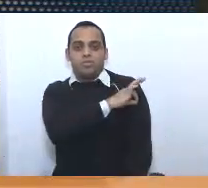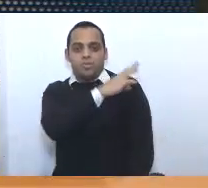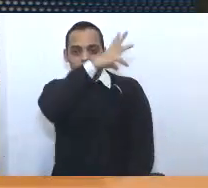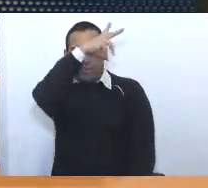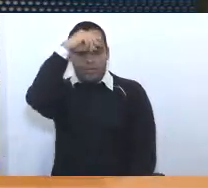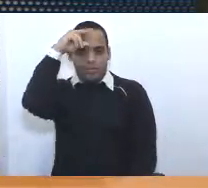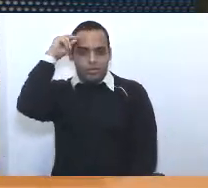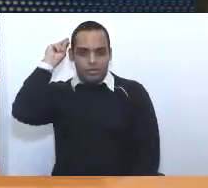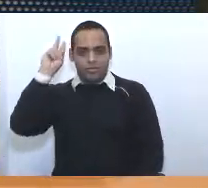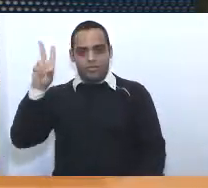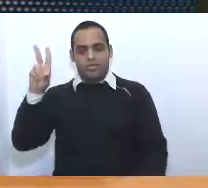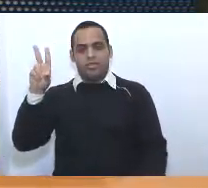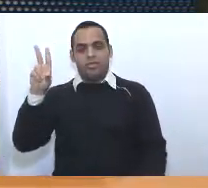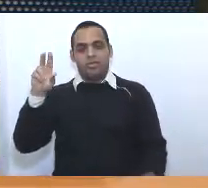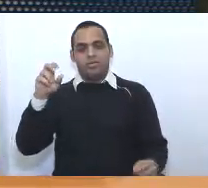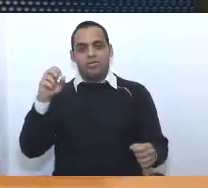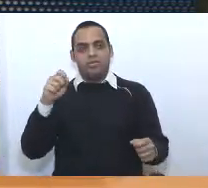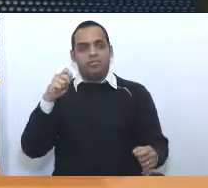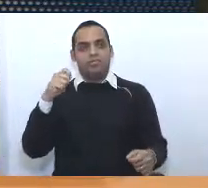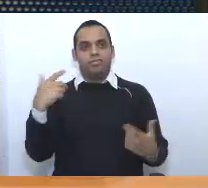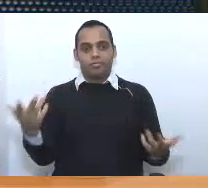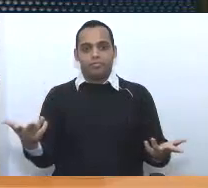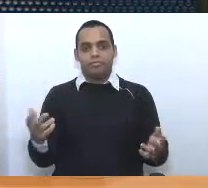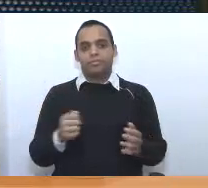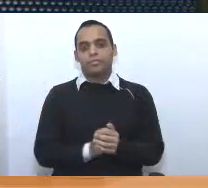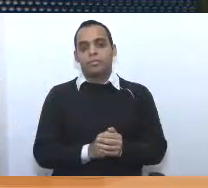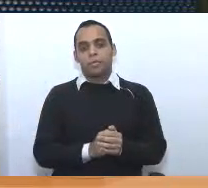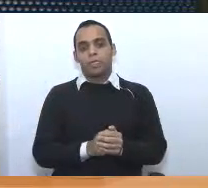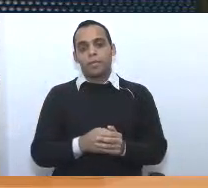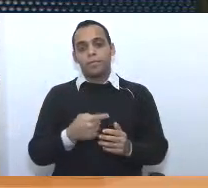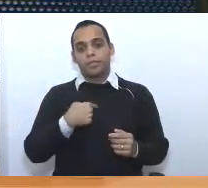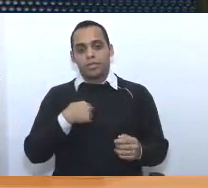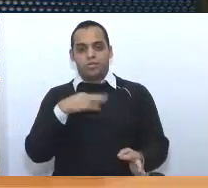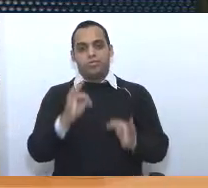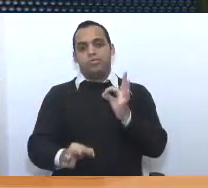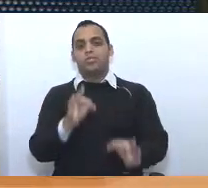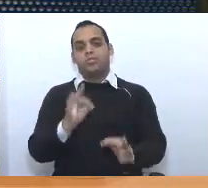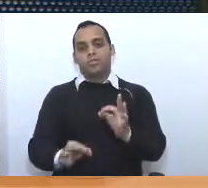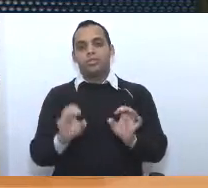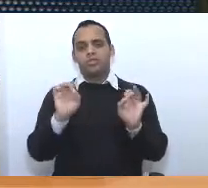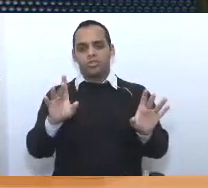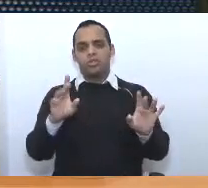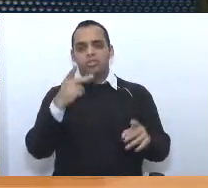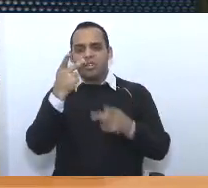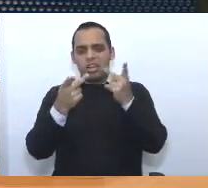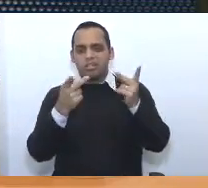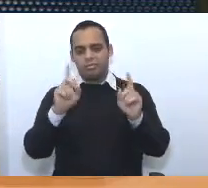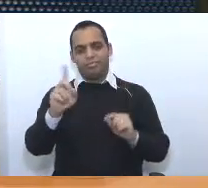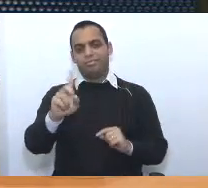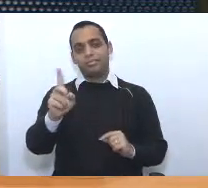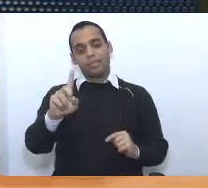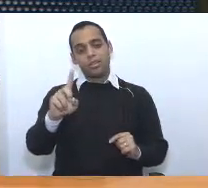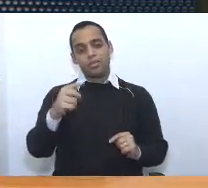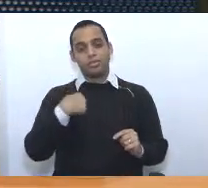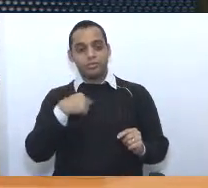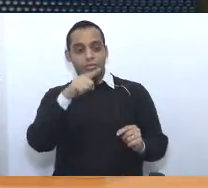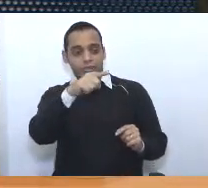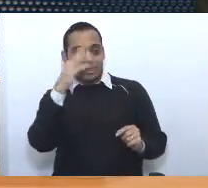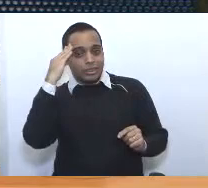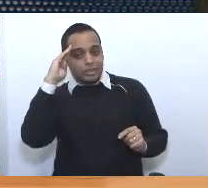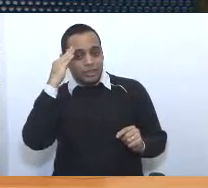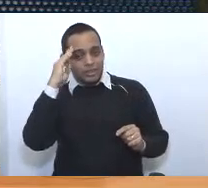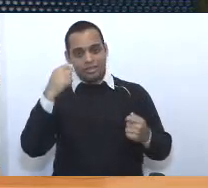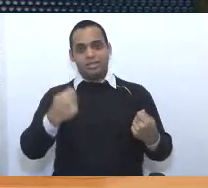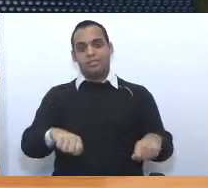linha tênue. E eu procuro sempre, não só da parte jurídica, mas também com o bom senso, para tentar solucionar